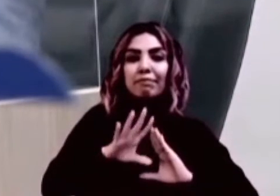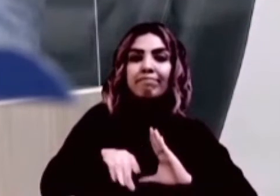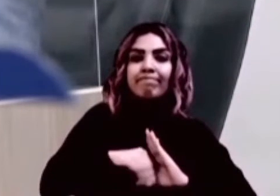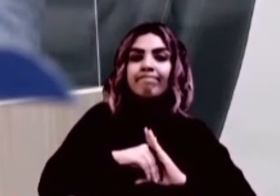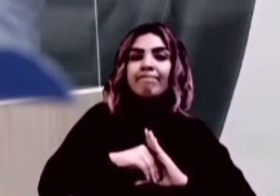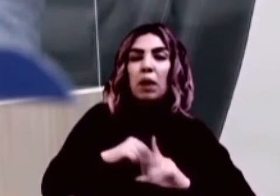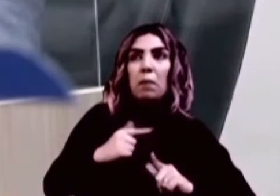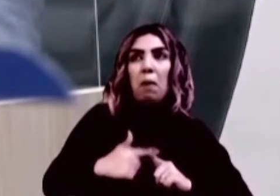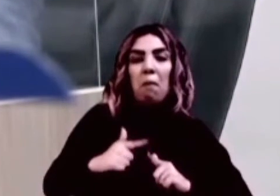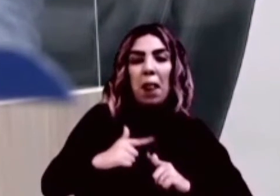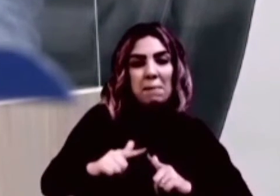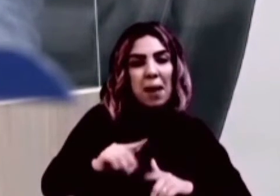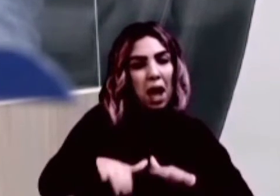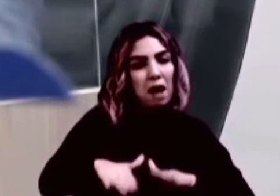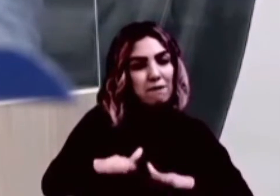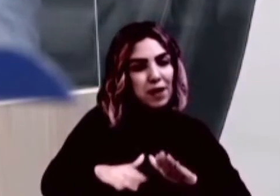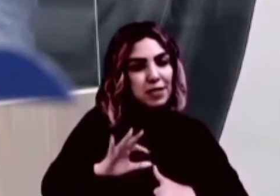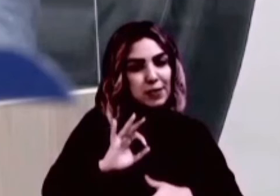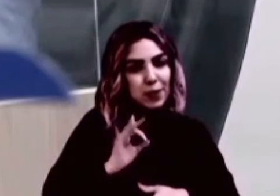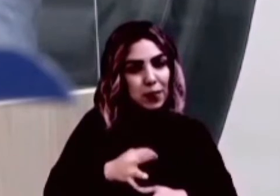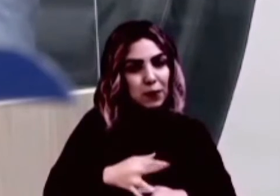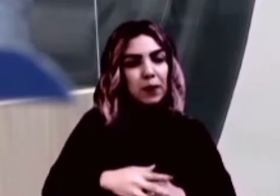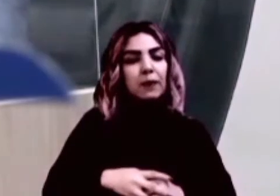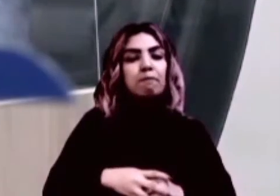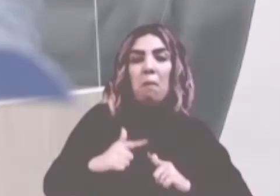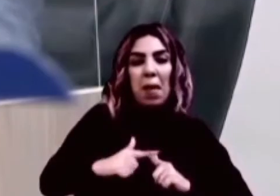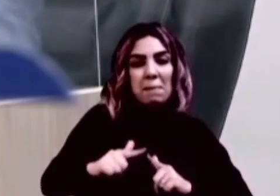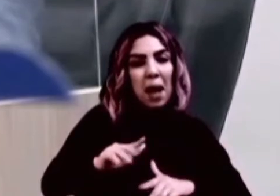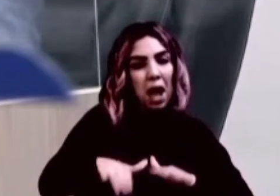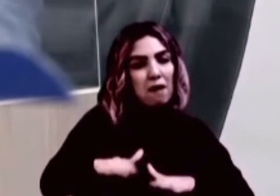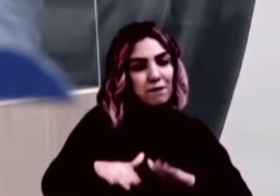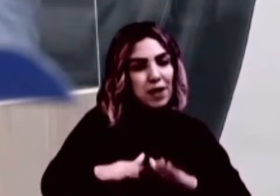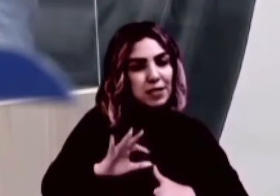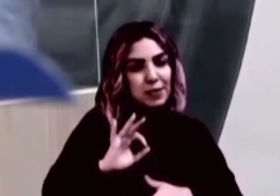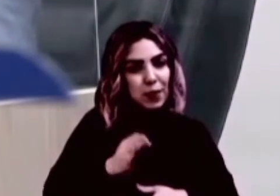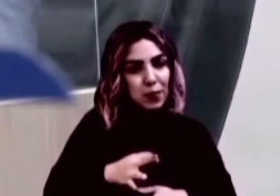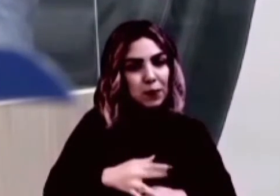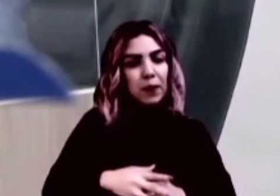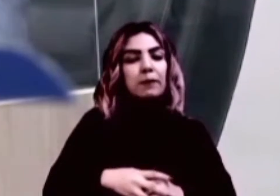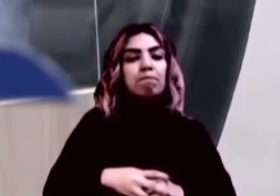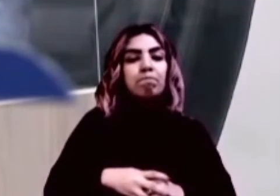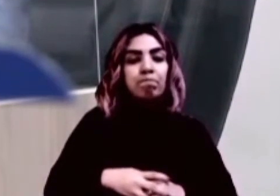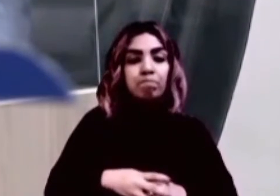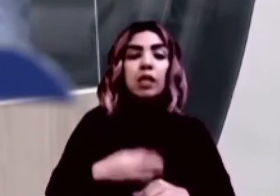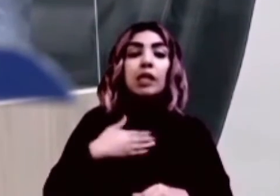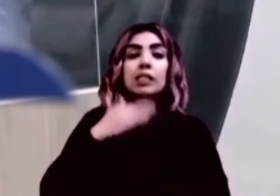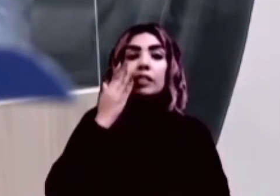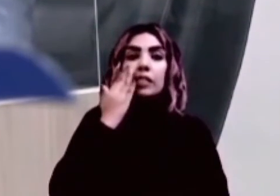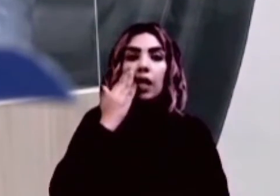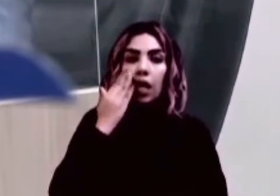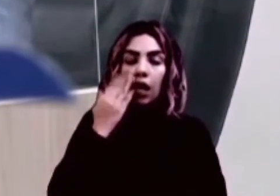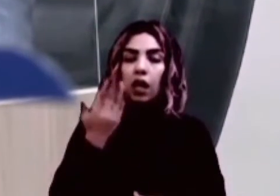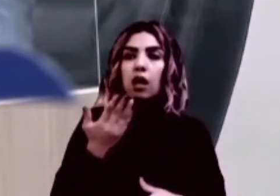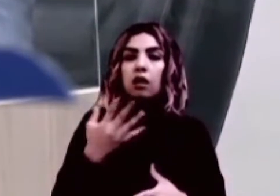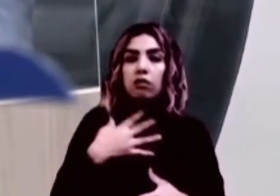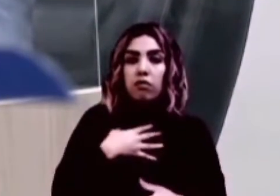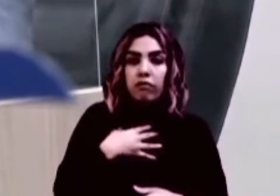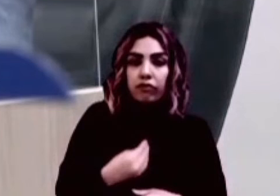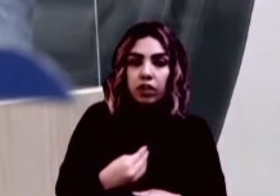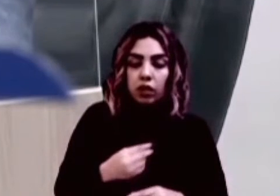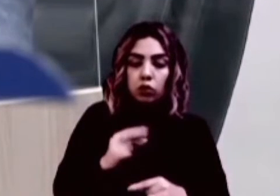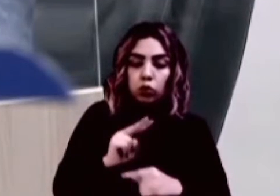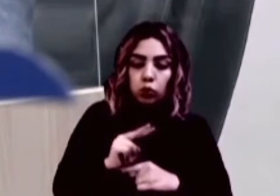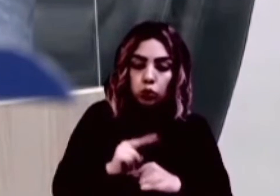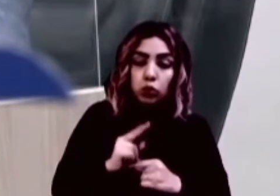transporte escolar, Cezinha falou sobre o assunto. A gente sabe da responsabilidade desses monitores,